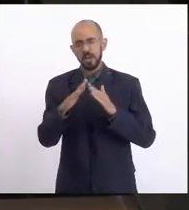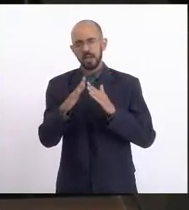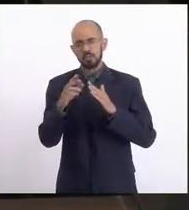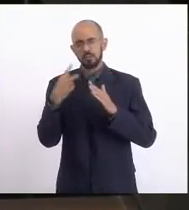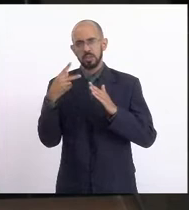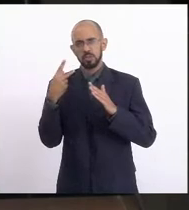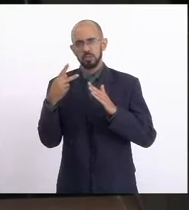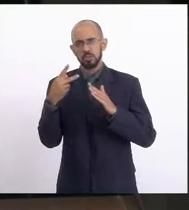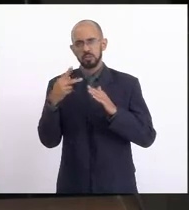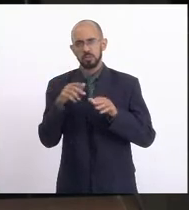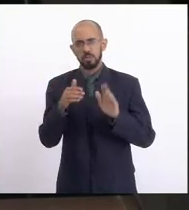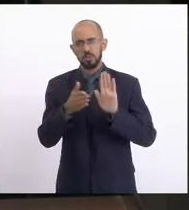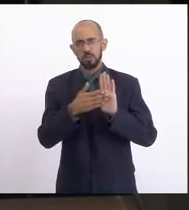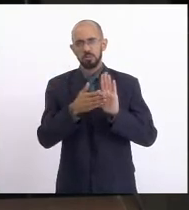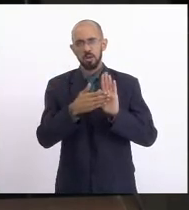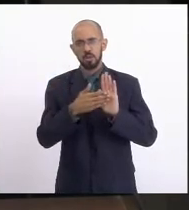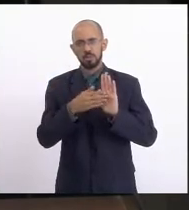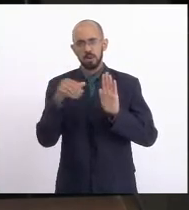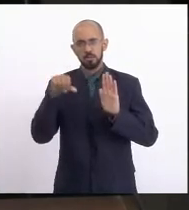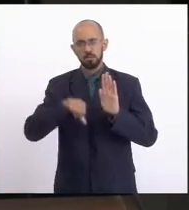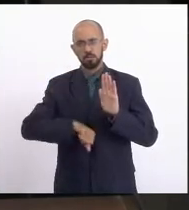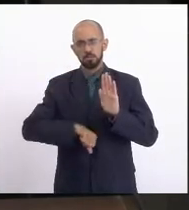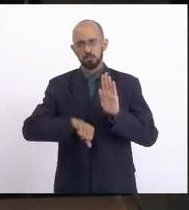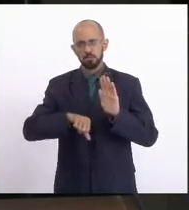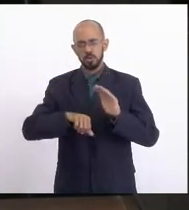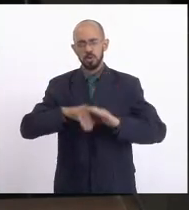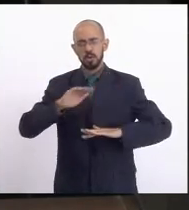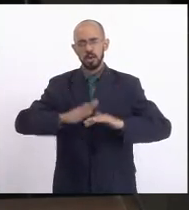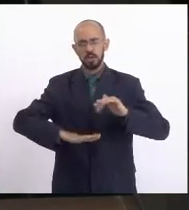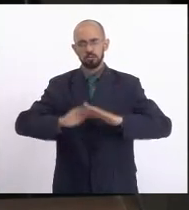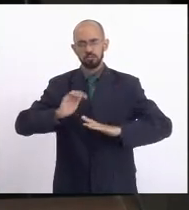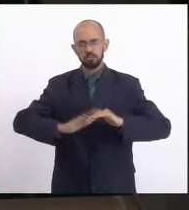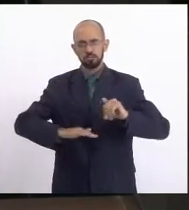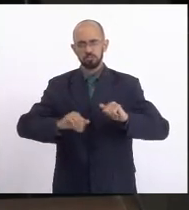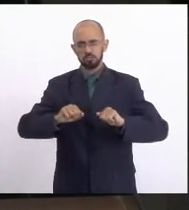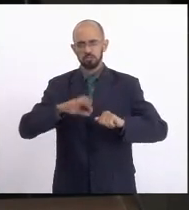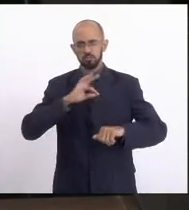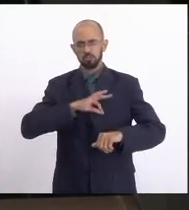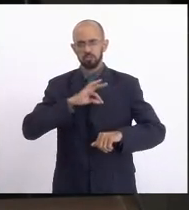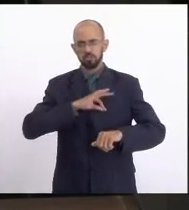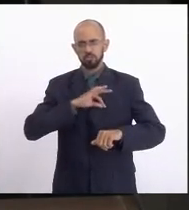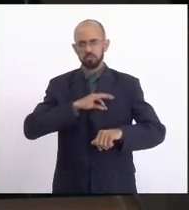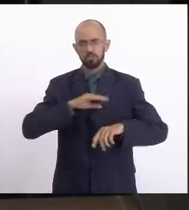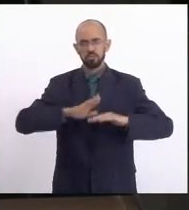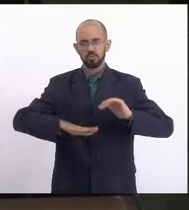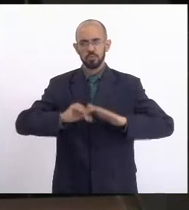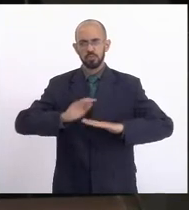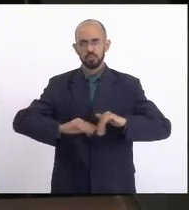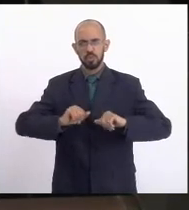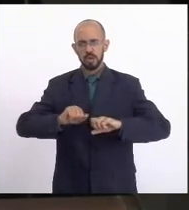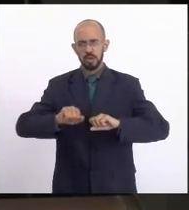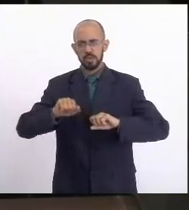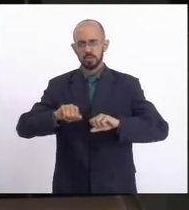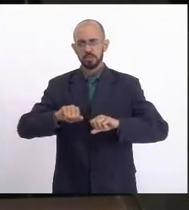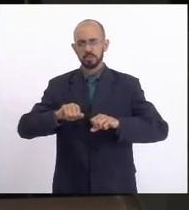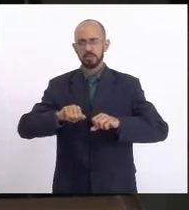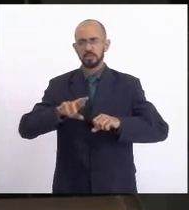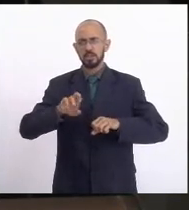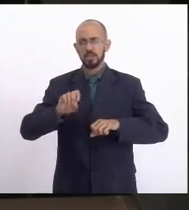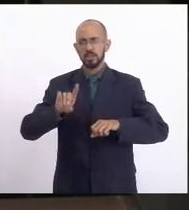pior o plano de cargos, carreira e vencimentos dos profissionais de educação da rede municipal de São